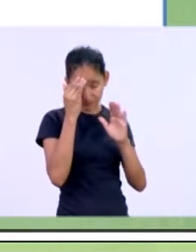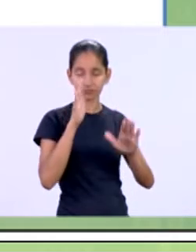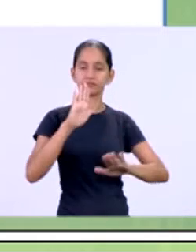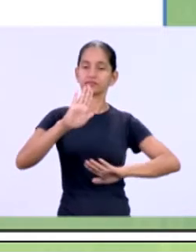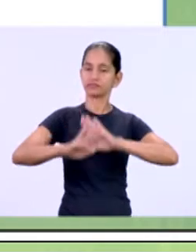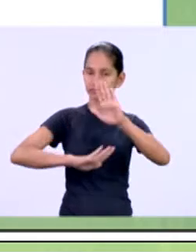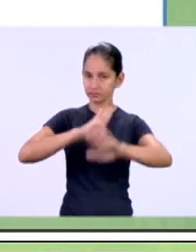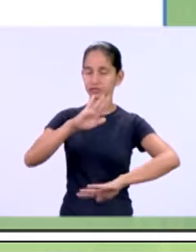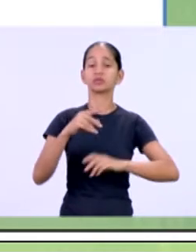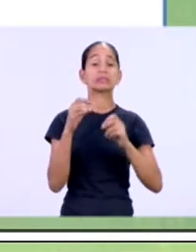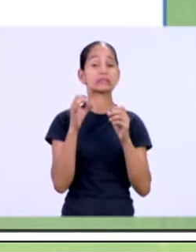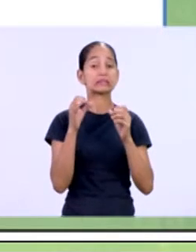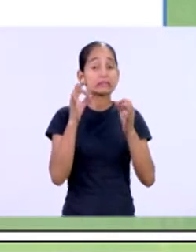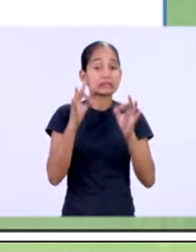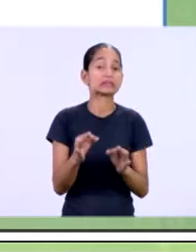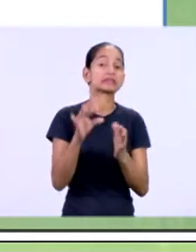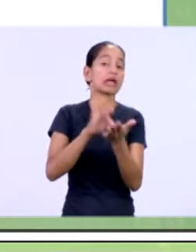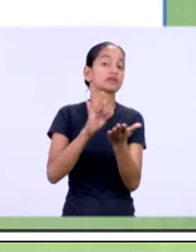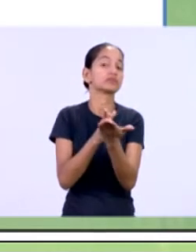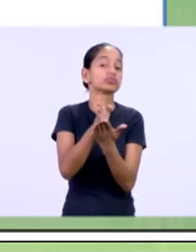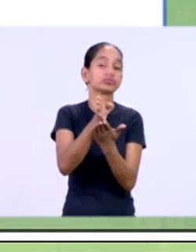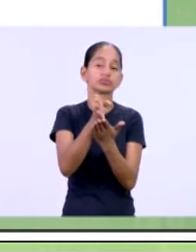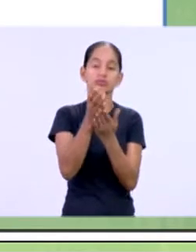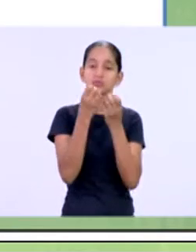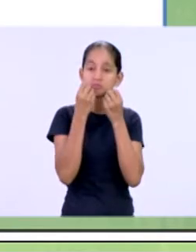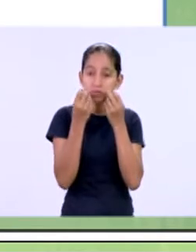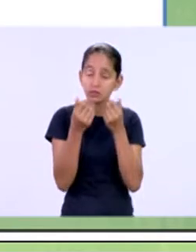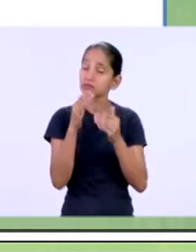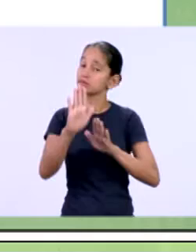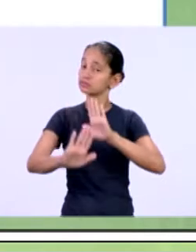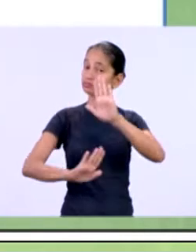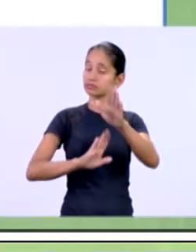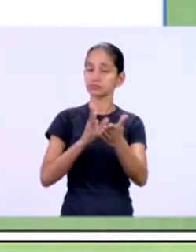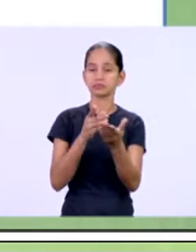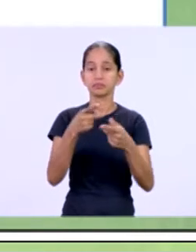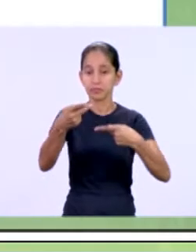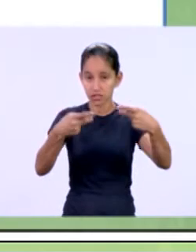da tributação. Também é conhecido como planejamento tributário.